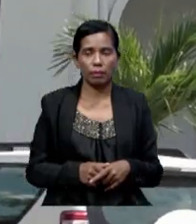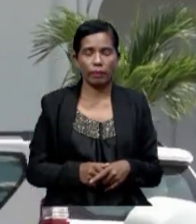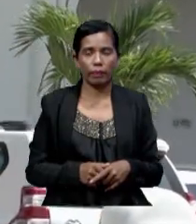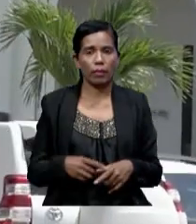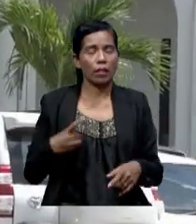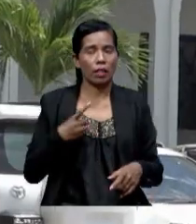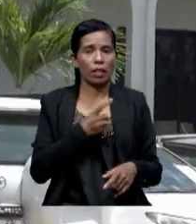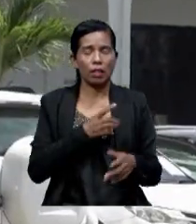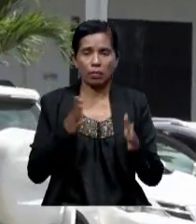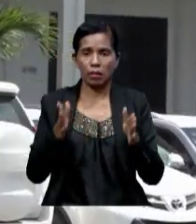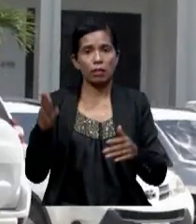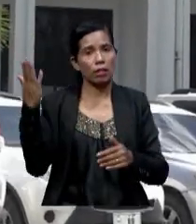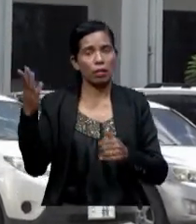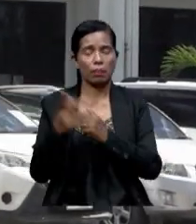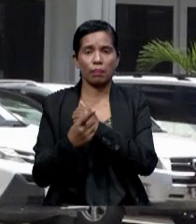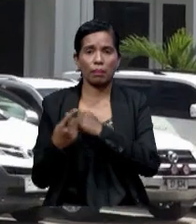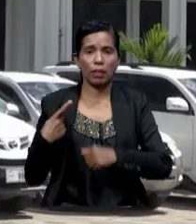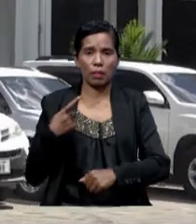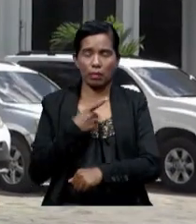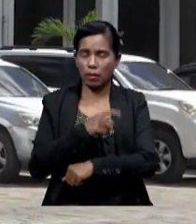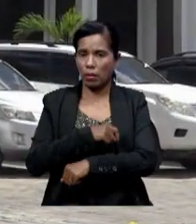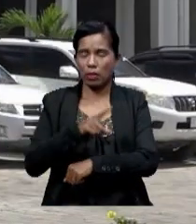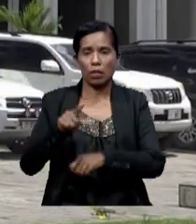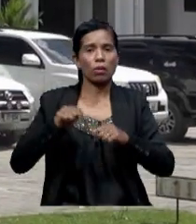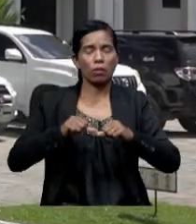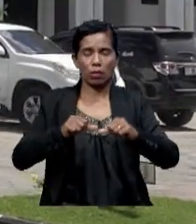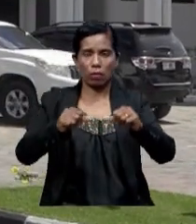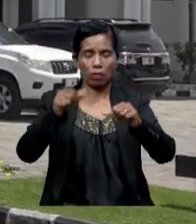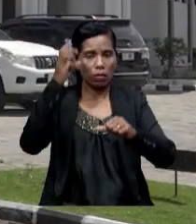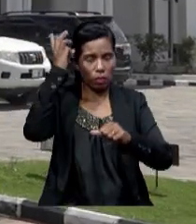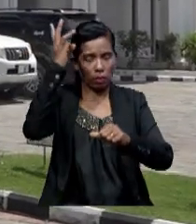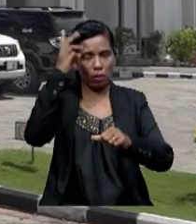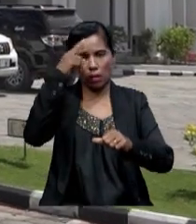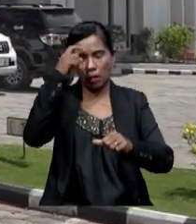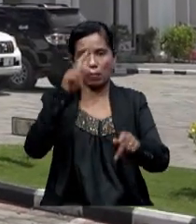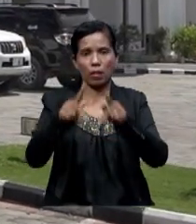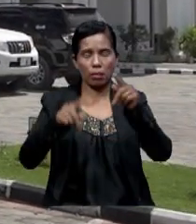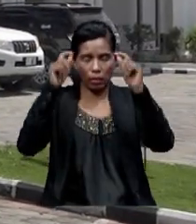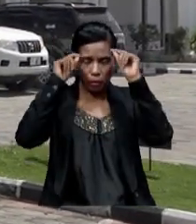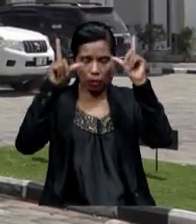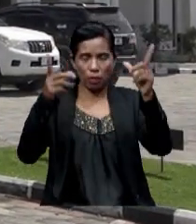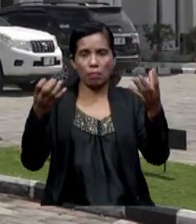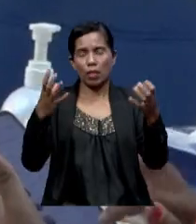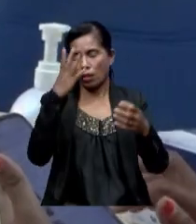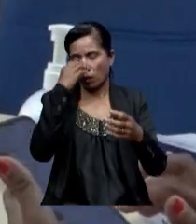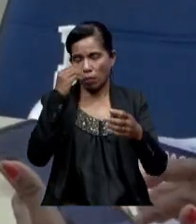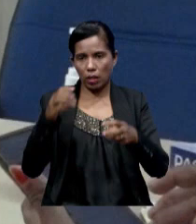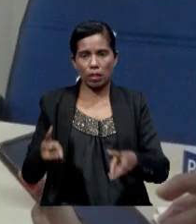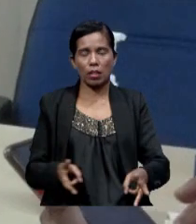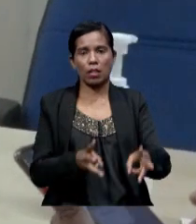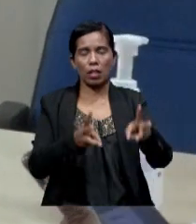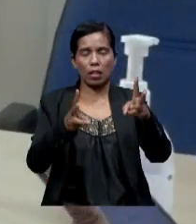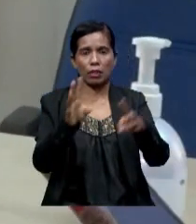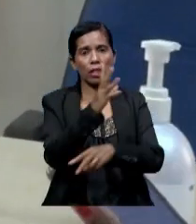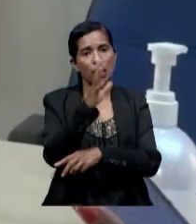Deputado Sira iha Parlamento Nasional continua preocupa tamba Timor-Leste sira tobedet iha dalan nining nozardin larang. Representante povo